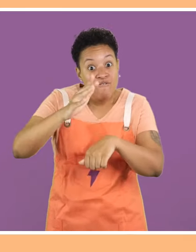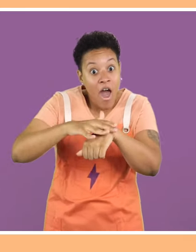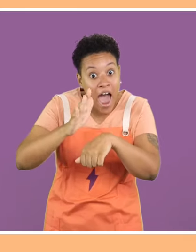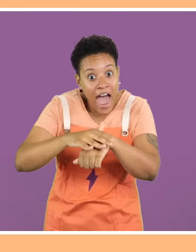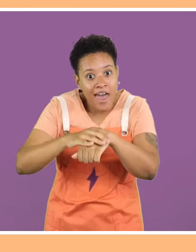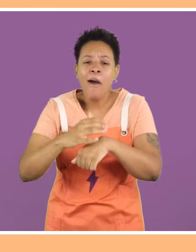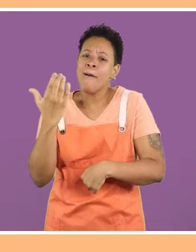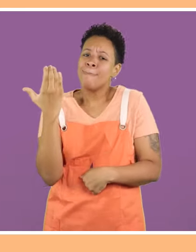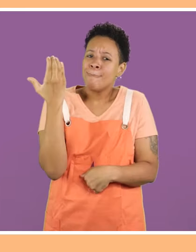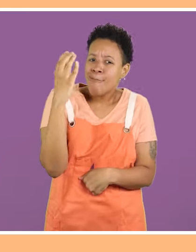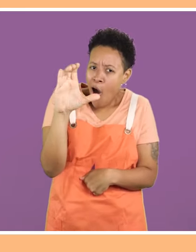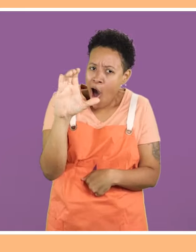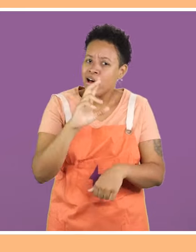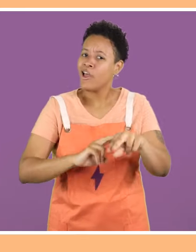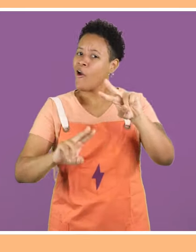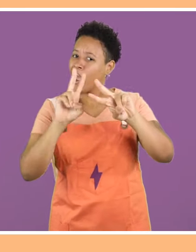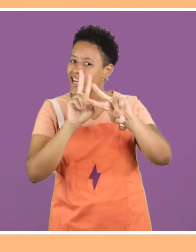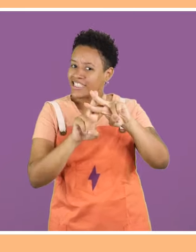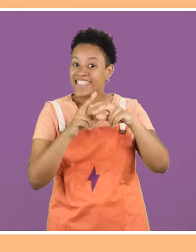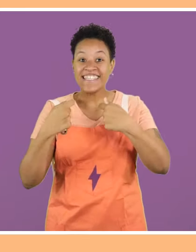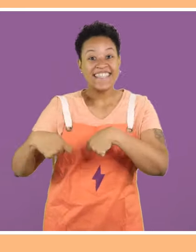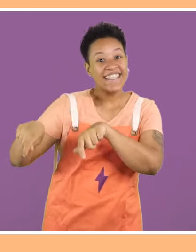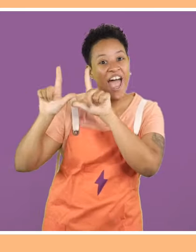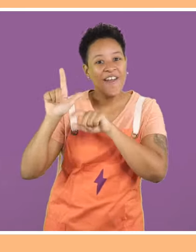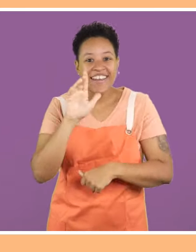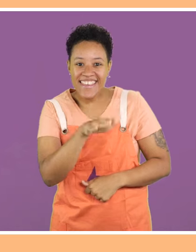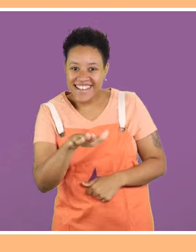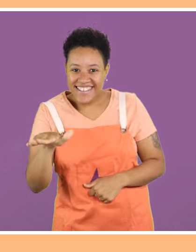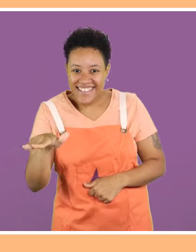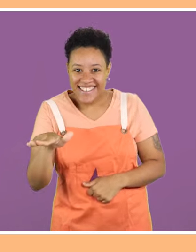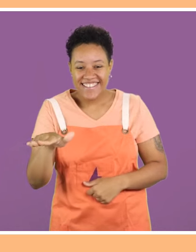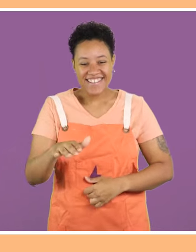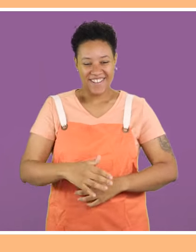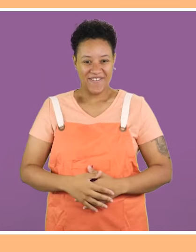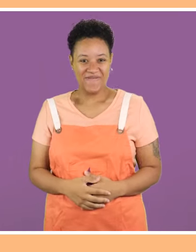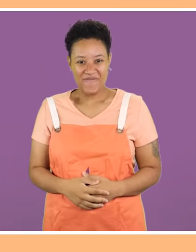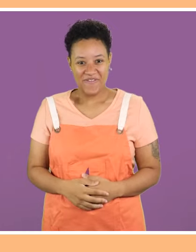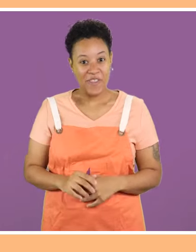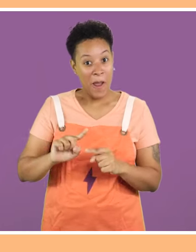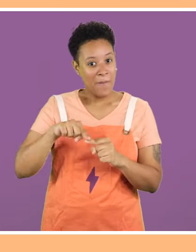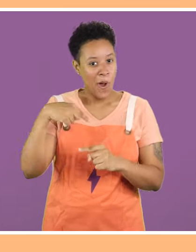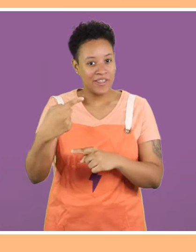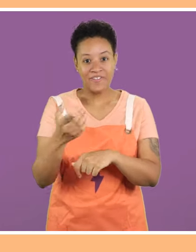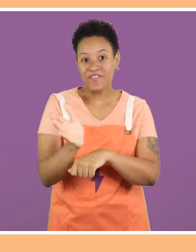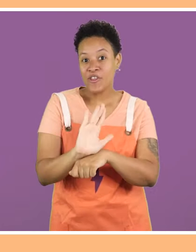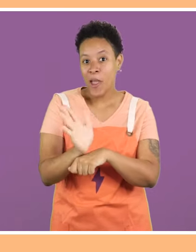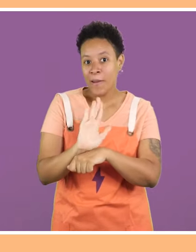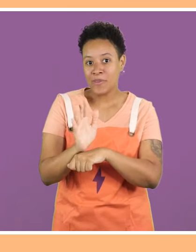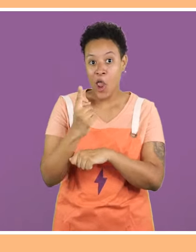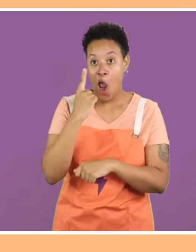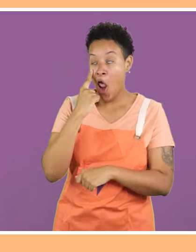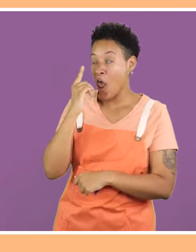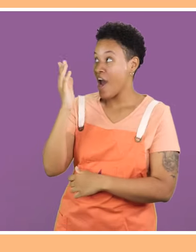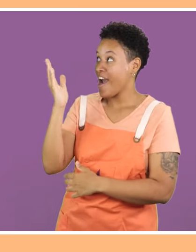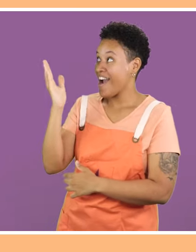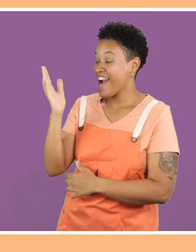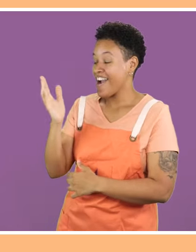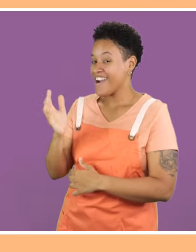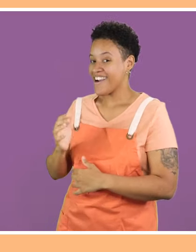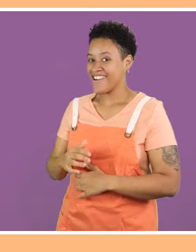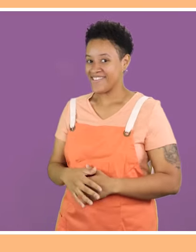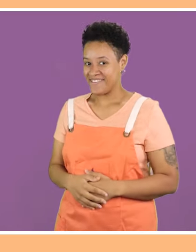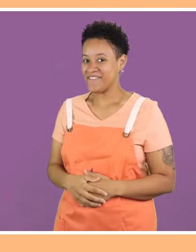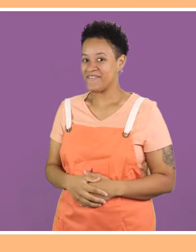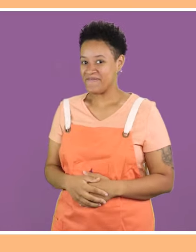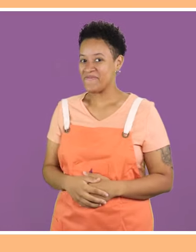sua bolsa, através da hashtag IC para Crianças. E no próximo episódio, a gente vai estampar o outro lado da sua bolsa